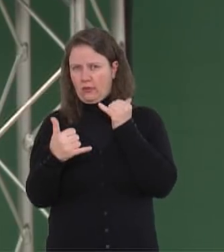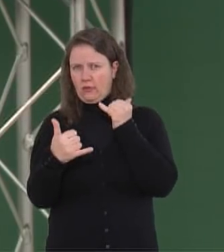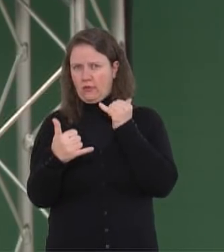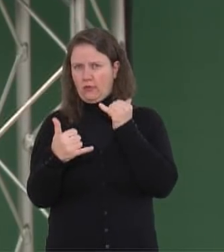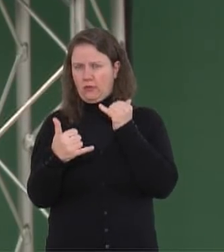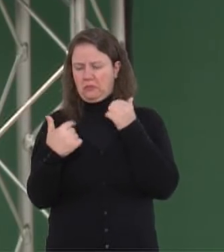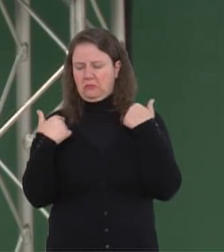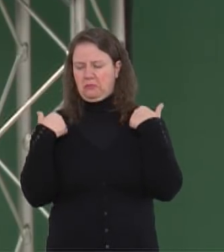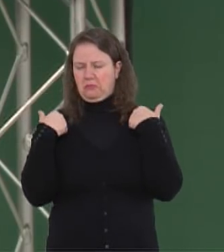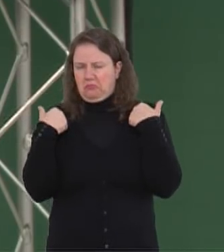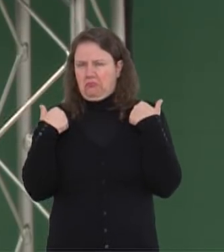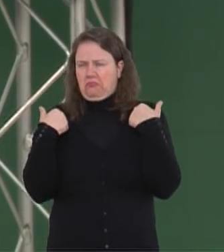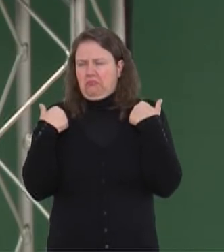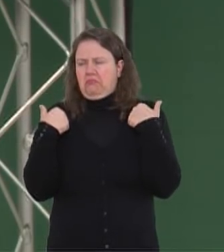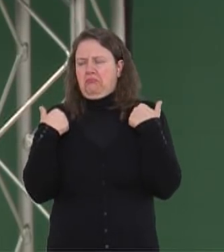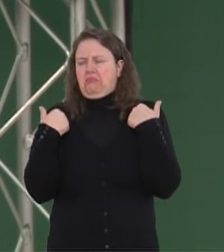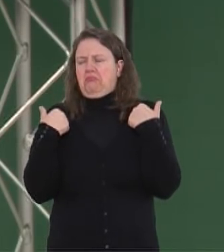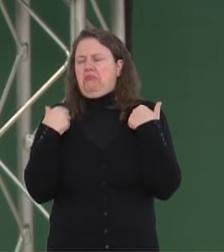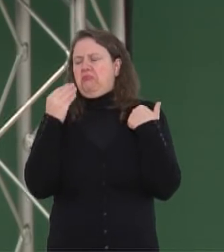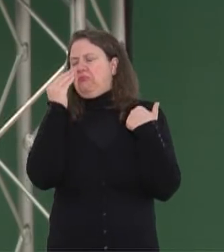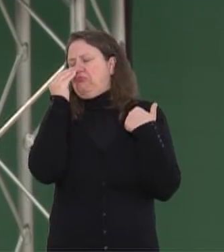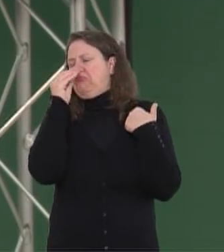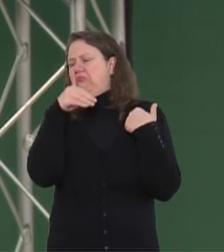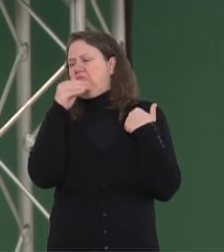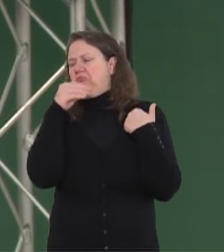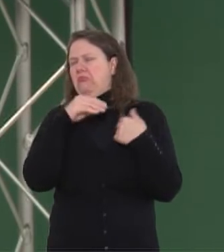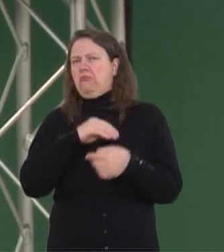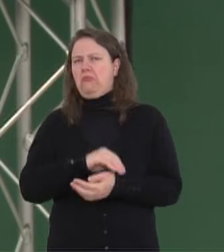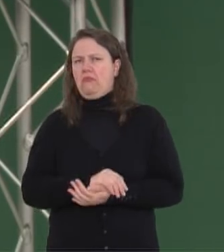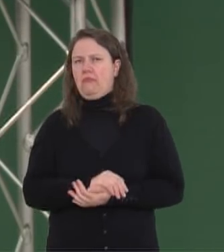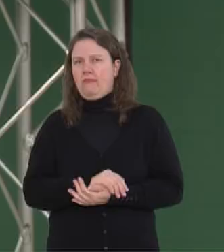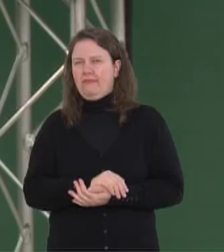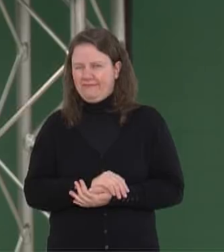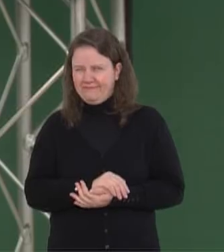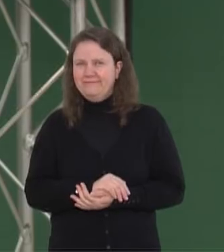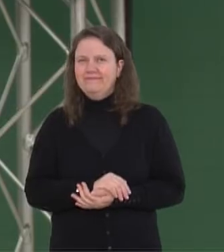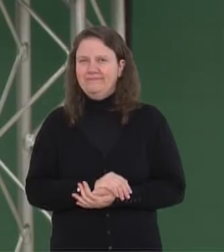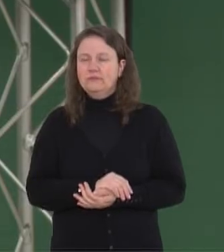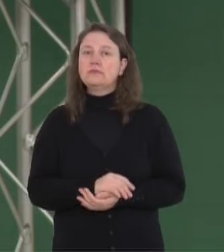cínico? Né? A gente sabe que esse gatinho é sem vergonha.